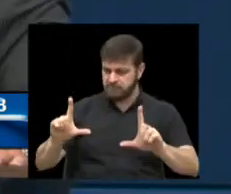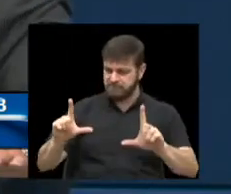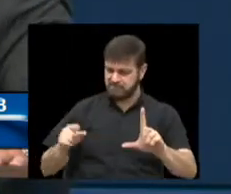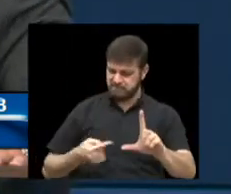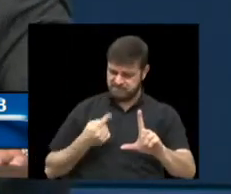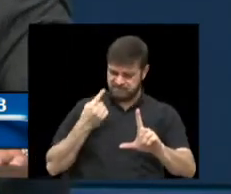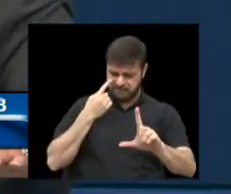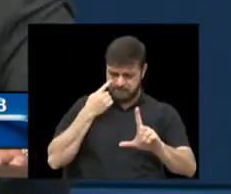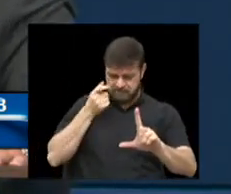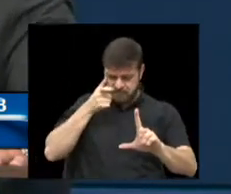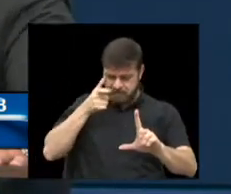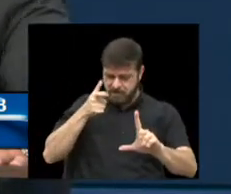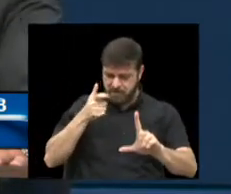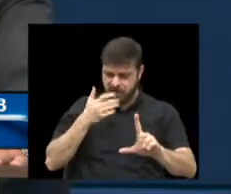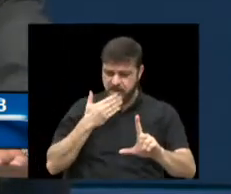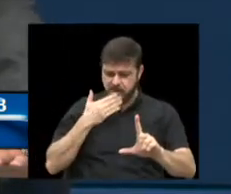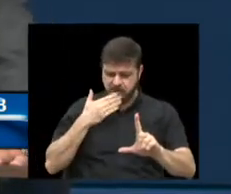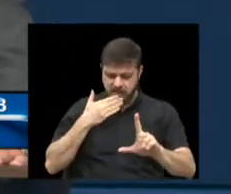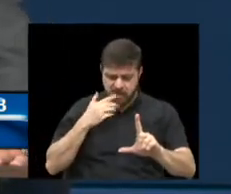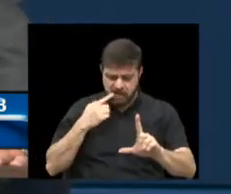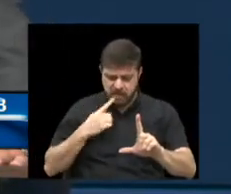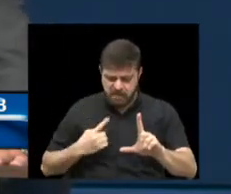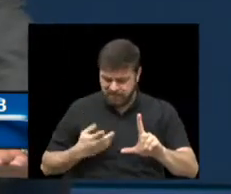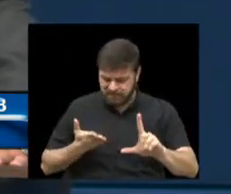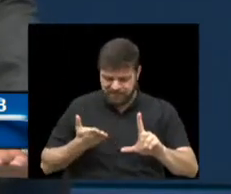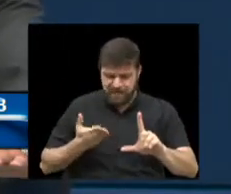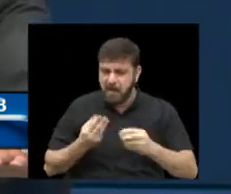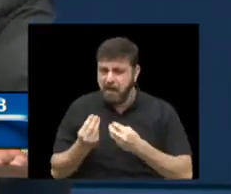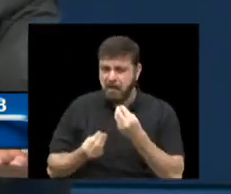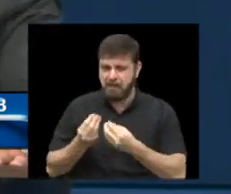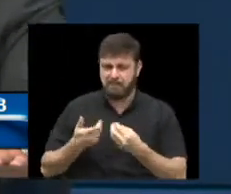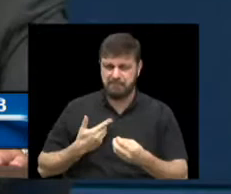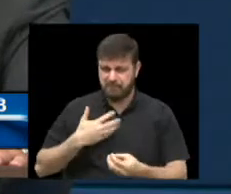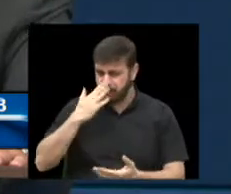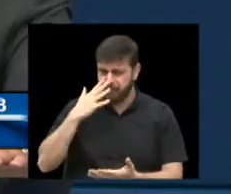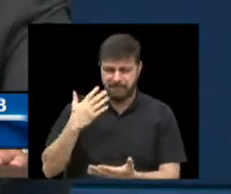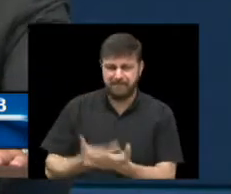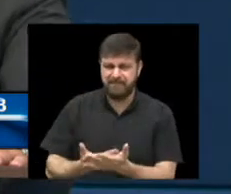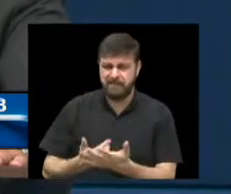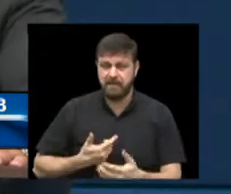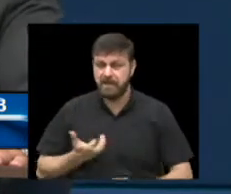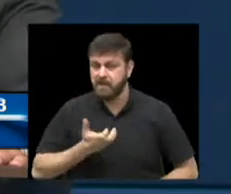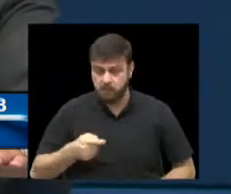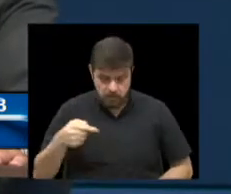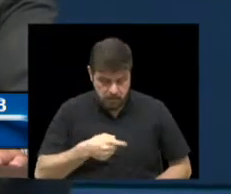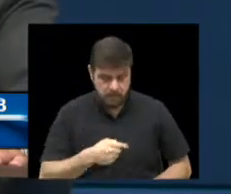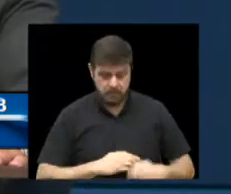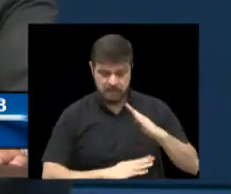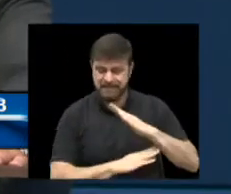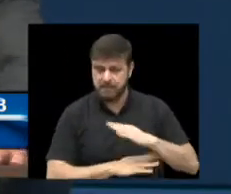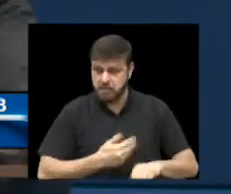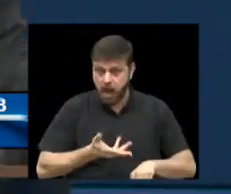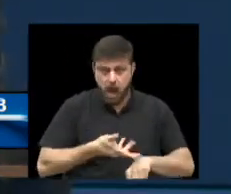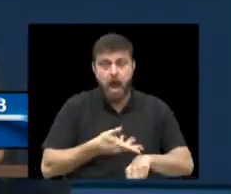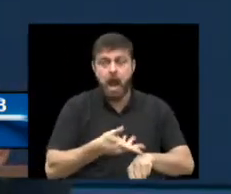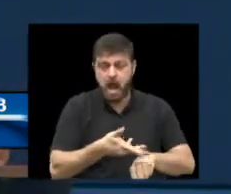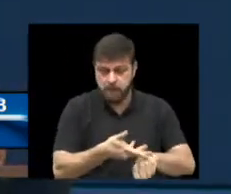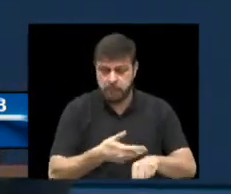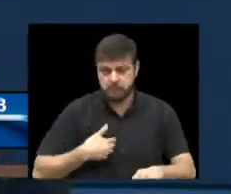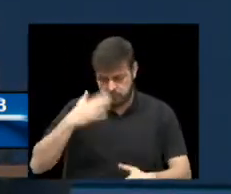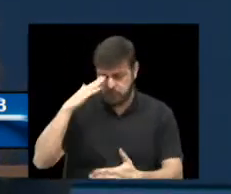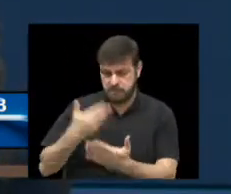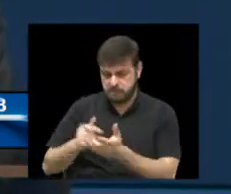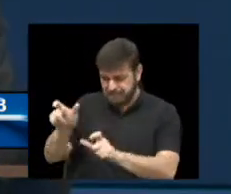hoje, percorrer o caminho que esse projeto está ganhando dentro da casa. Quero rapidez, quero celeridade. Acredito que o munícipe